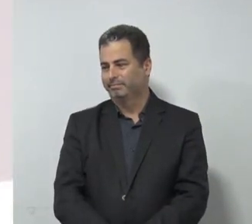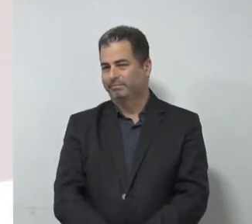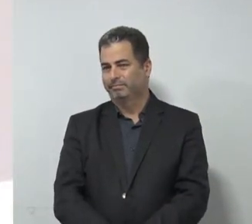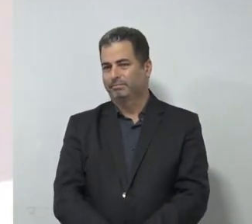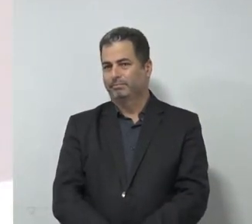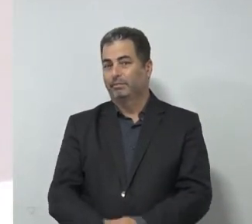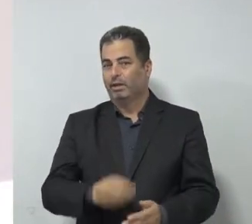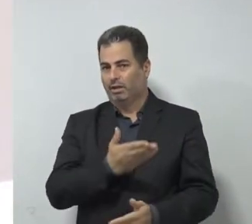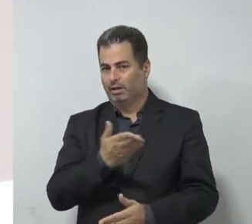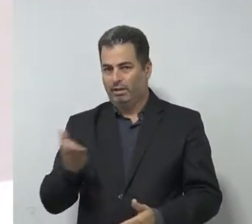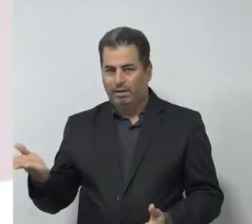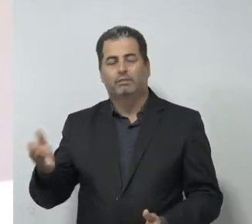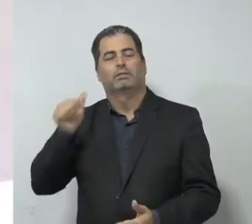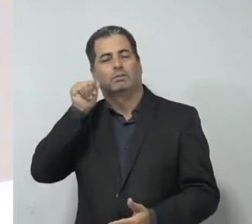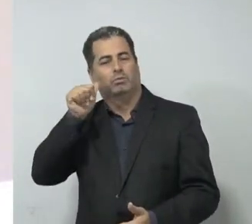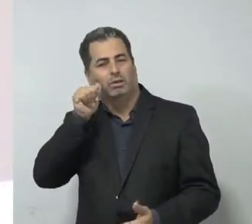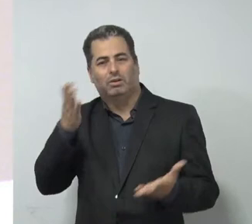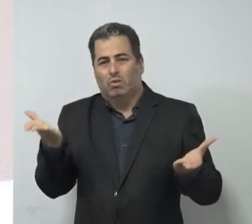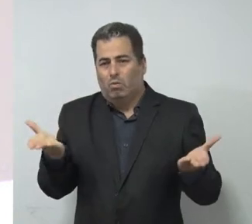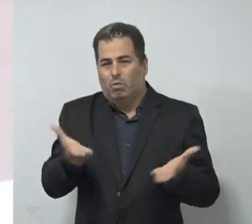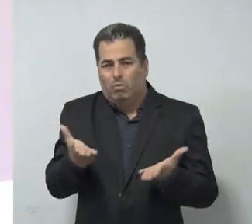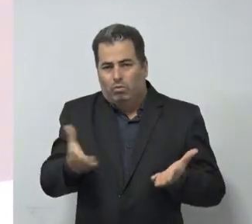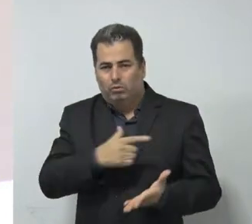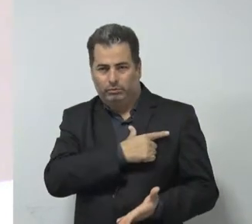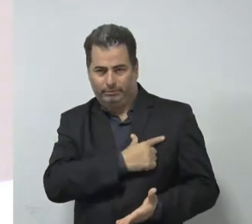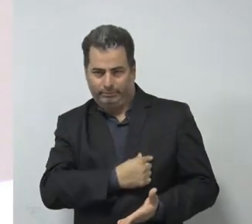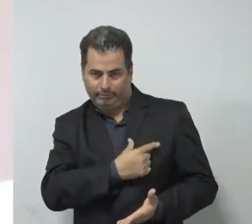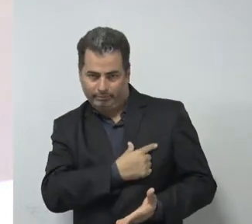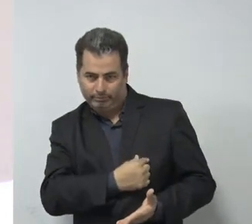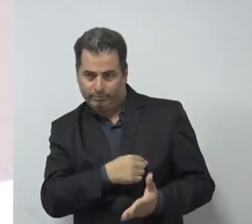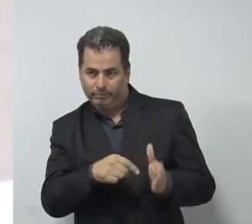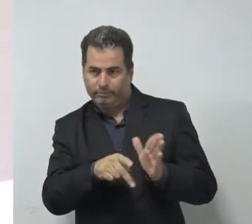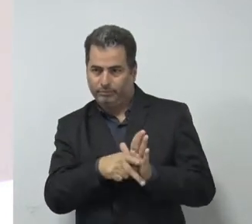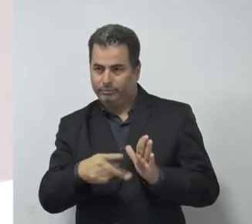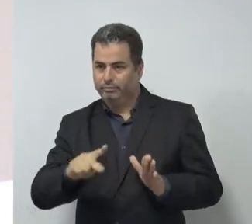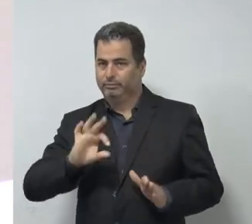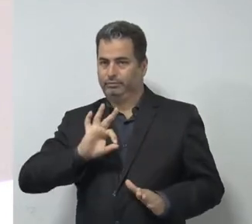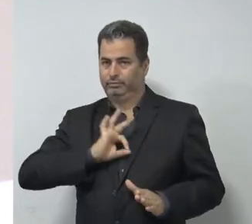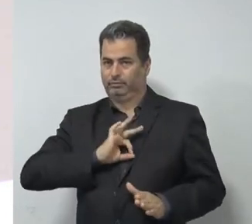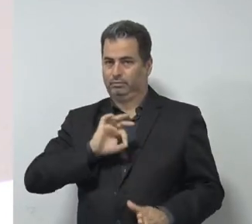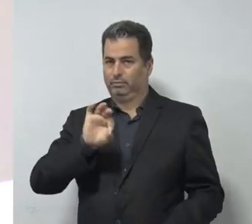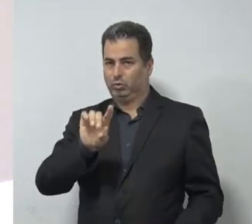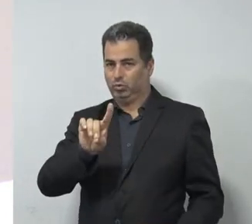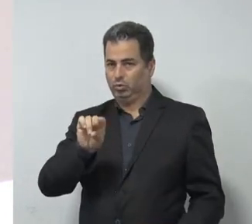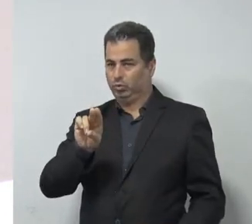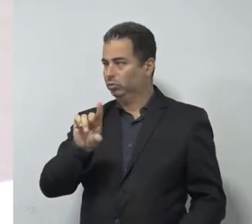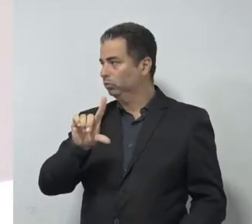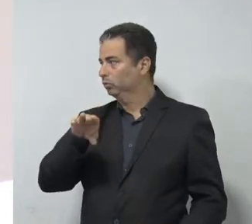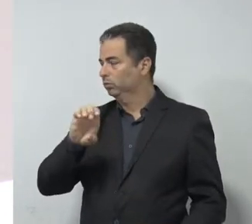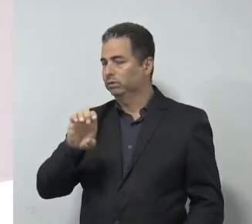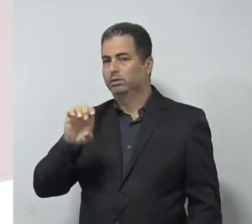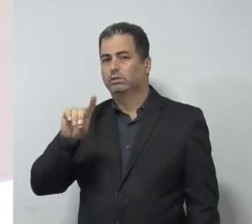São essas as homenageadas da comenda da medalha Dulce de Faria